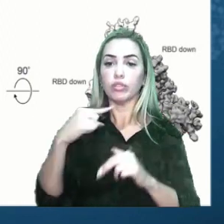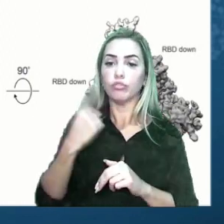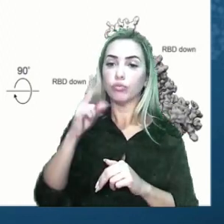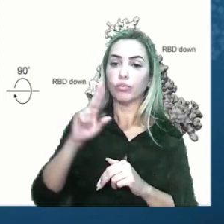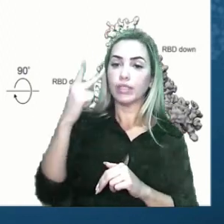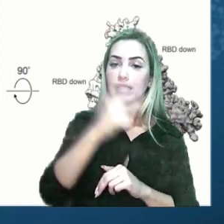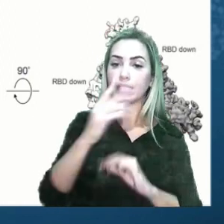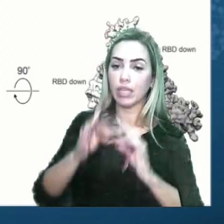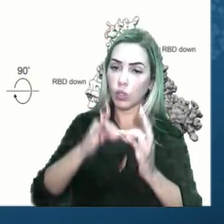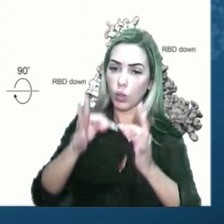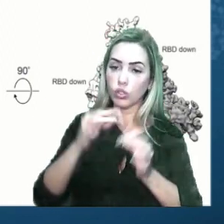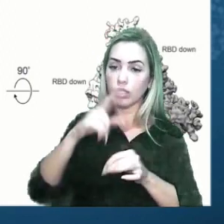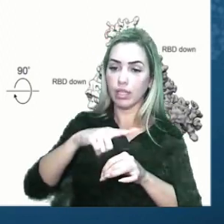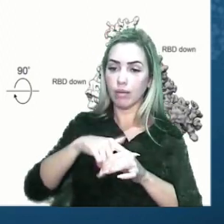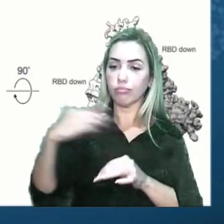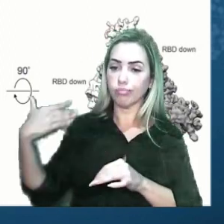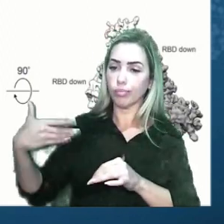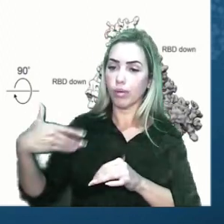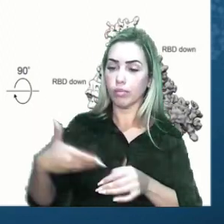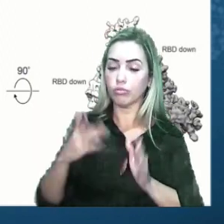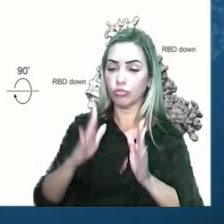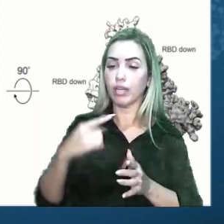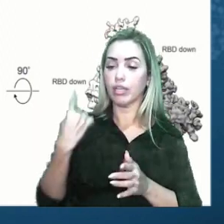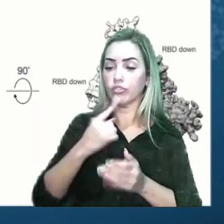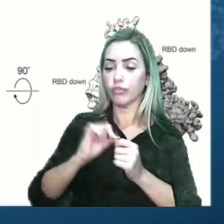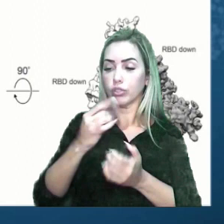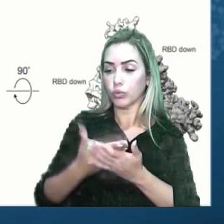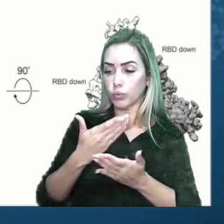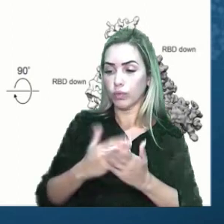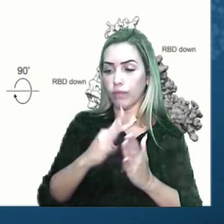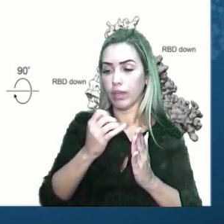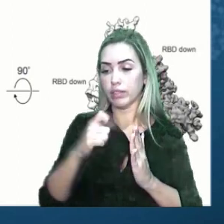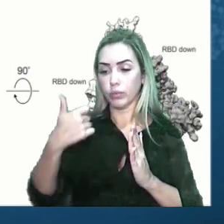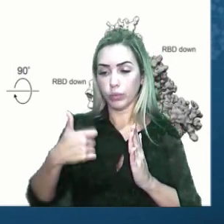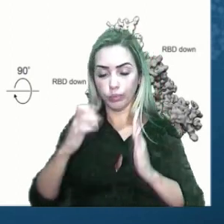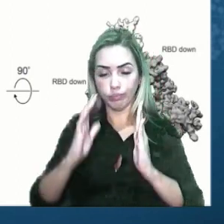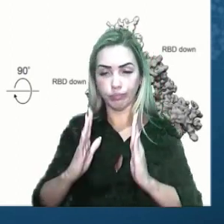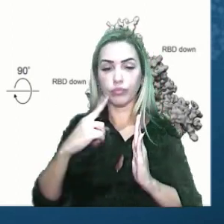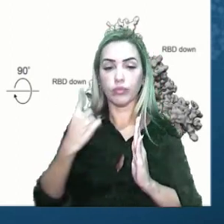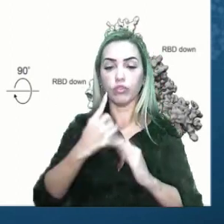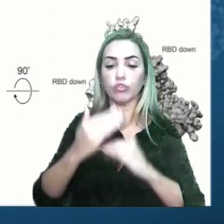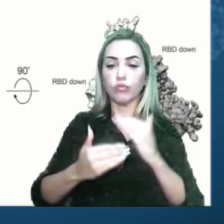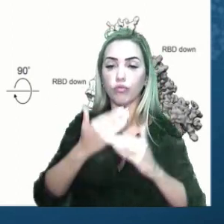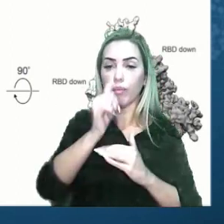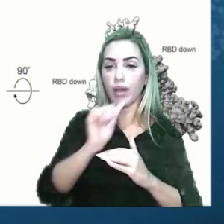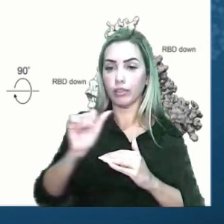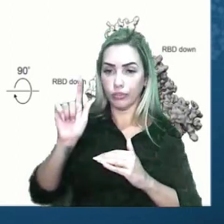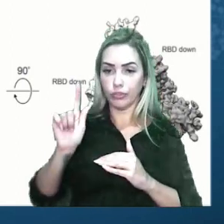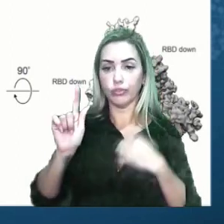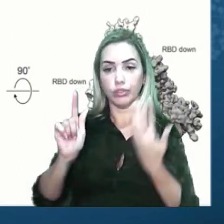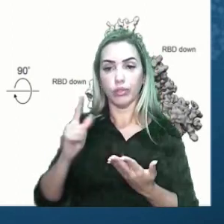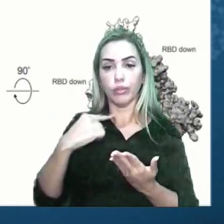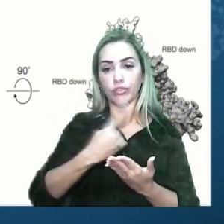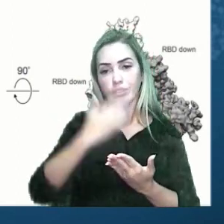tecnologia há algum tempo já, e a gente fez estudos de fase 1 e a gente desenvolveu antígenos. Então, a gente tem uma